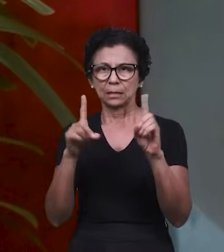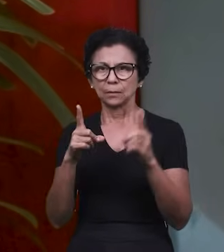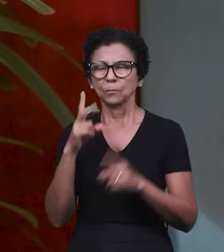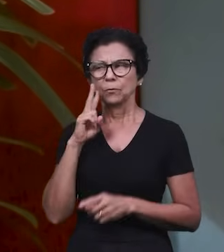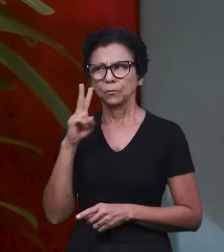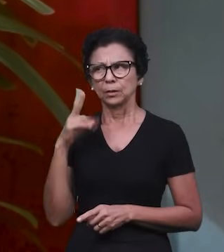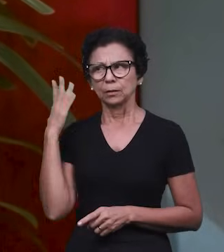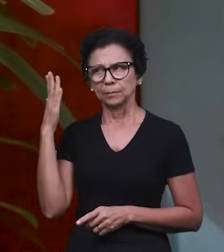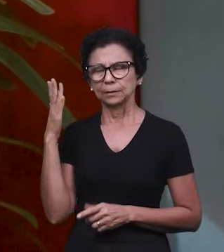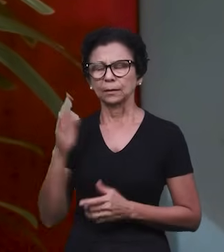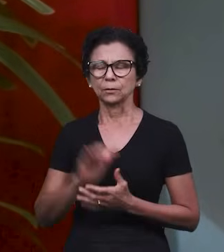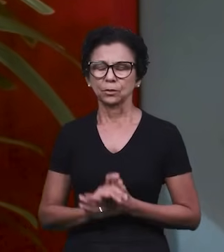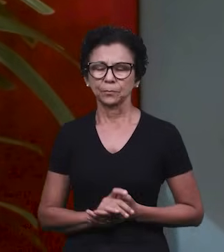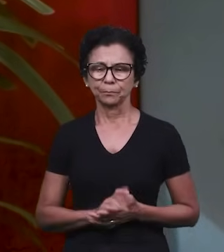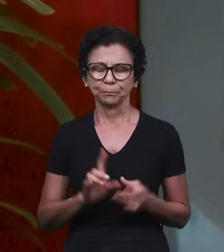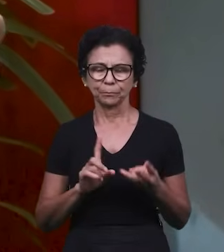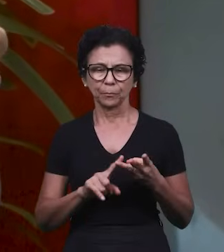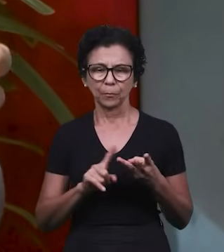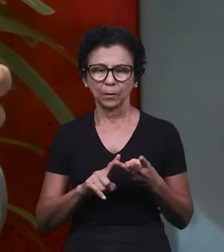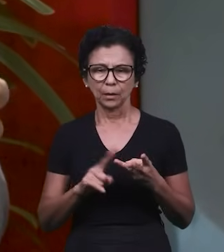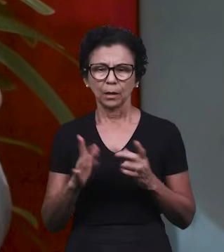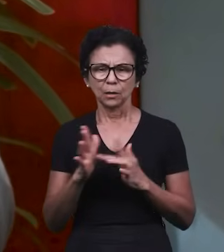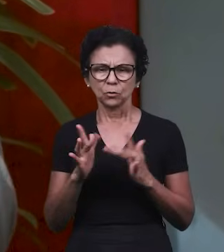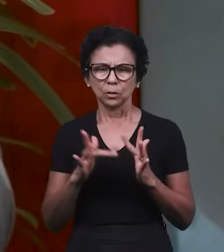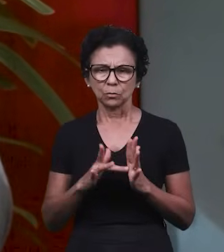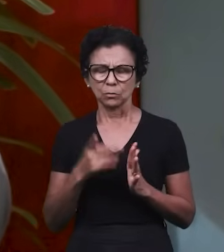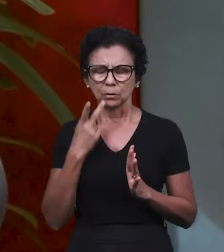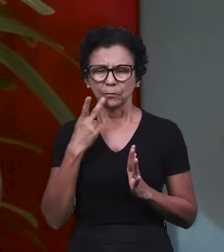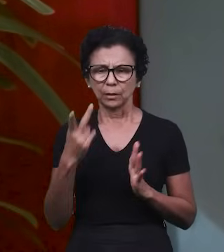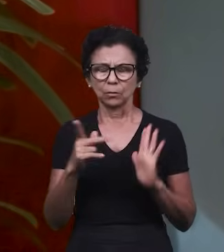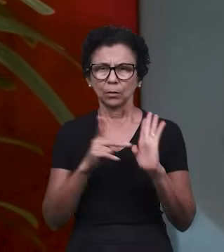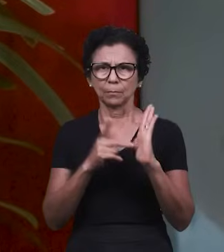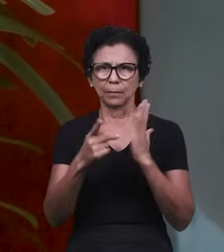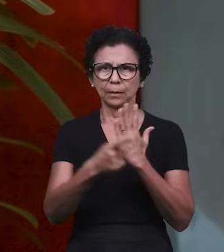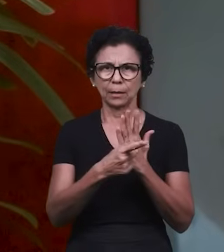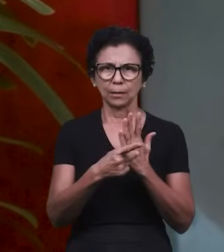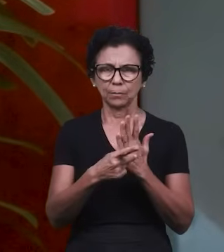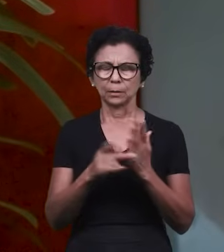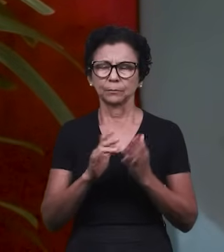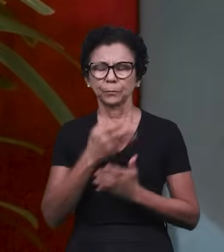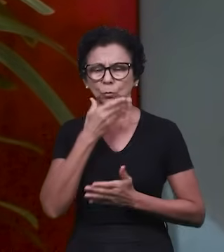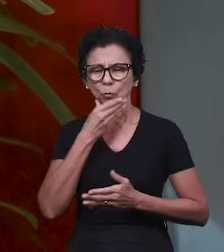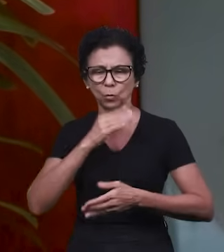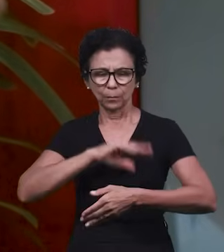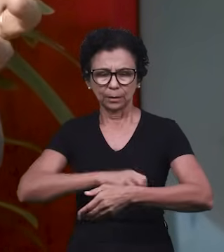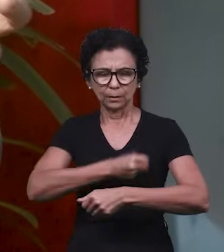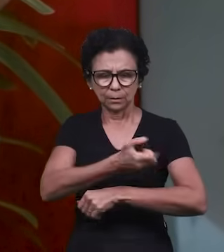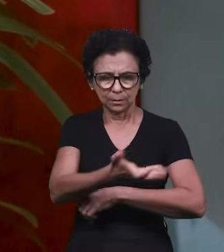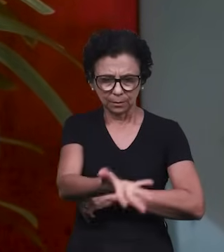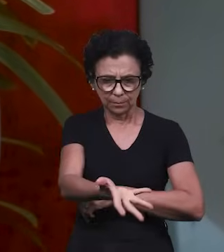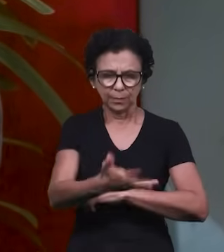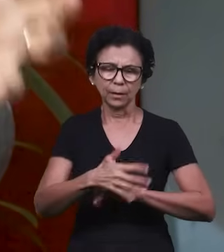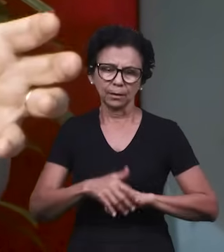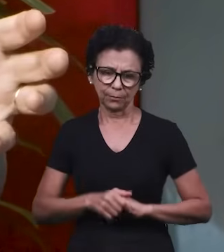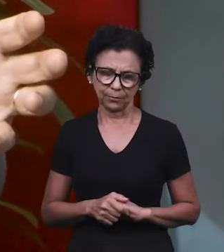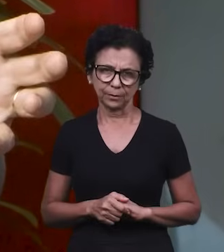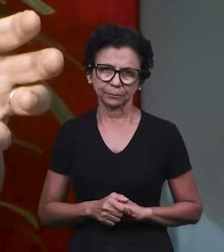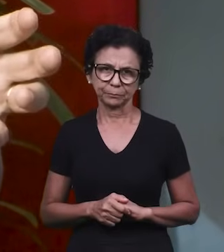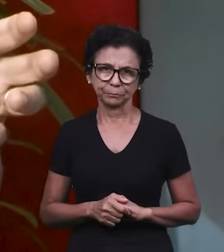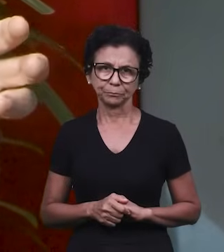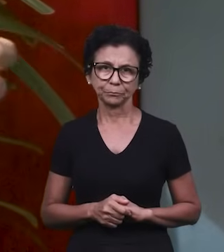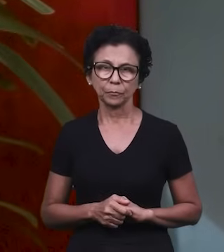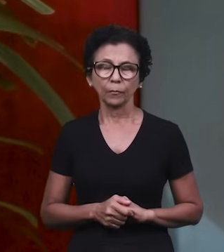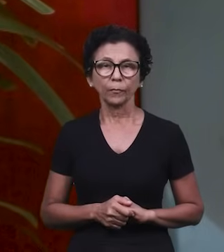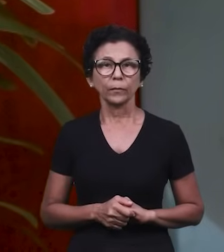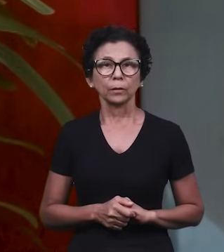semeador e os discípulos não entenderam a parábola, a ponto do Senhor Jesus dar o discernimento. É um trecho bíblico onde o Senhor fala